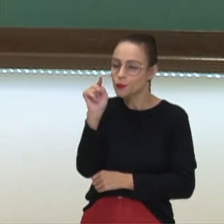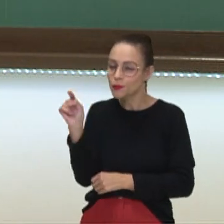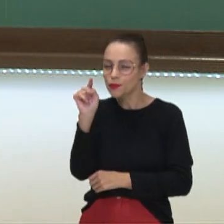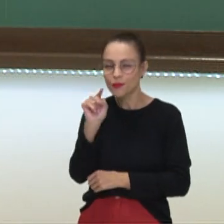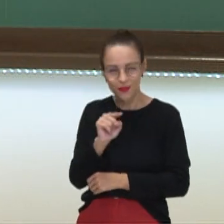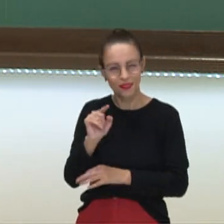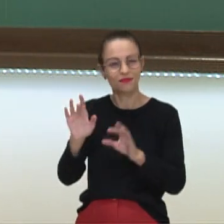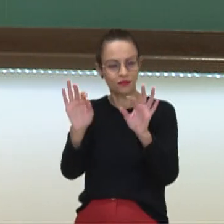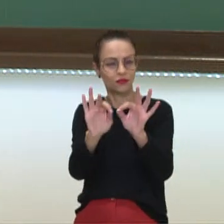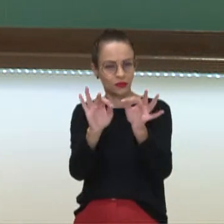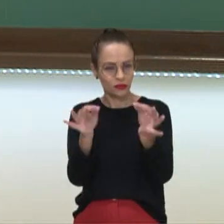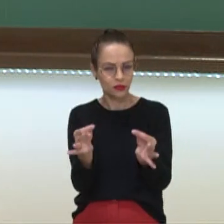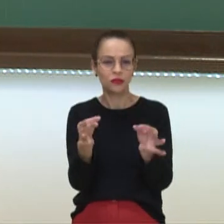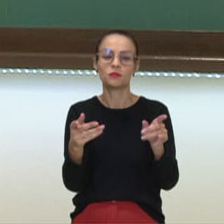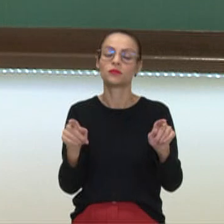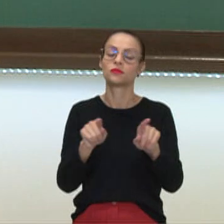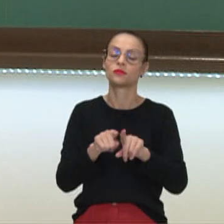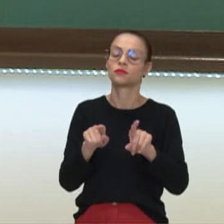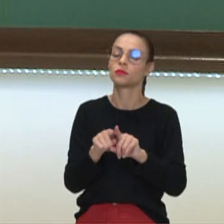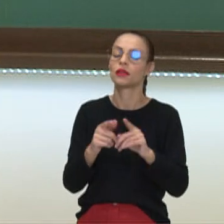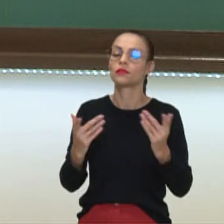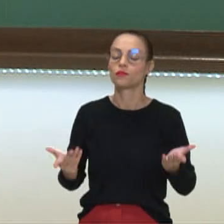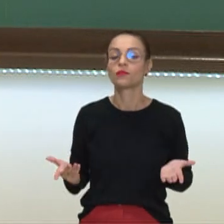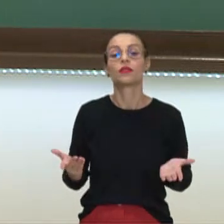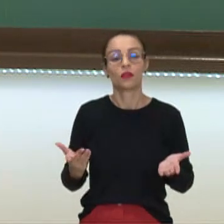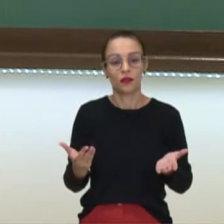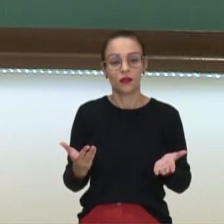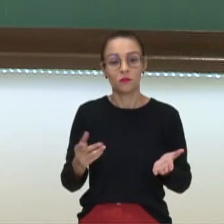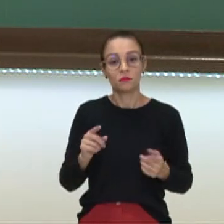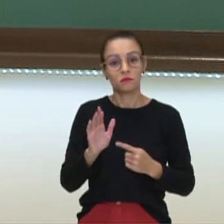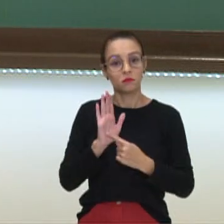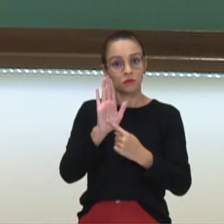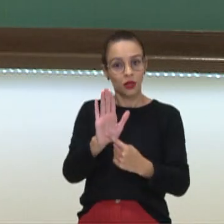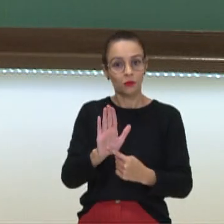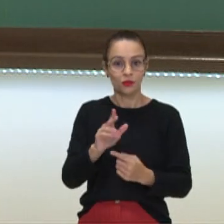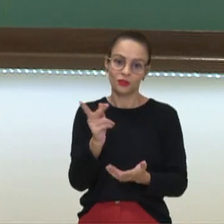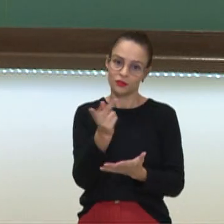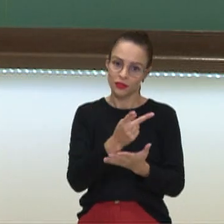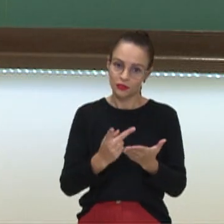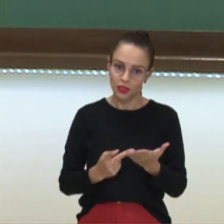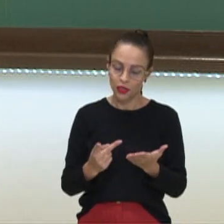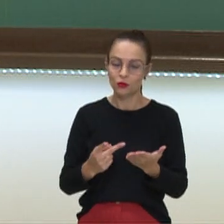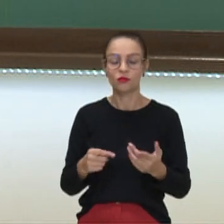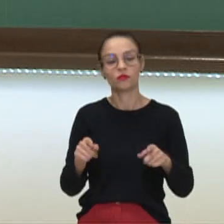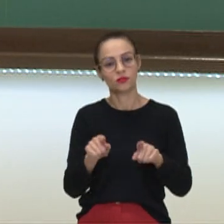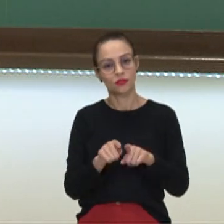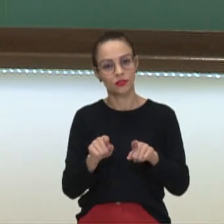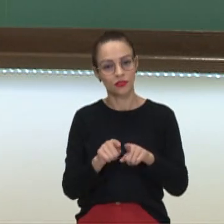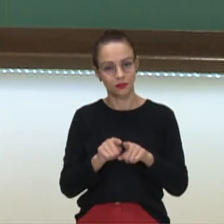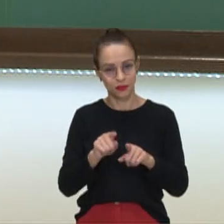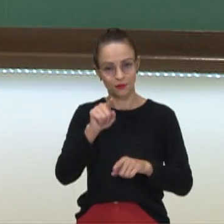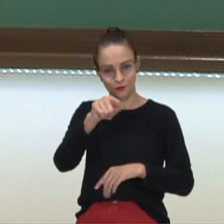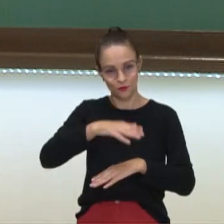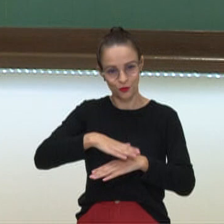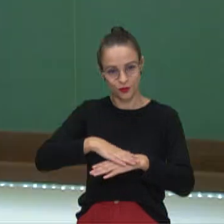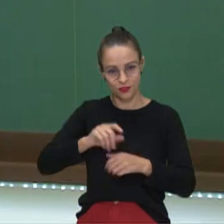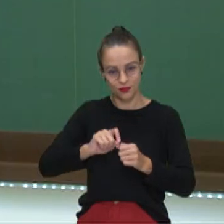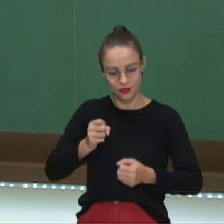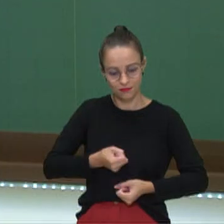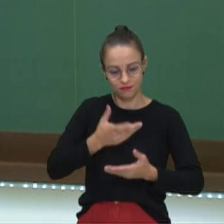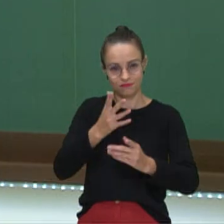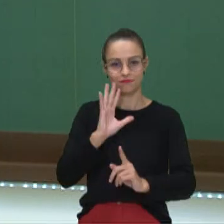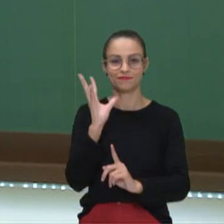formas simples, geométricas, círculos, para representar esses desenhos. A gente trabalhou na arte em ação isso. Essas